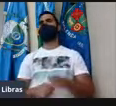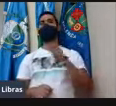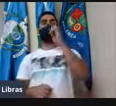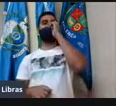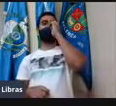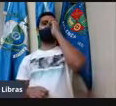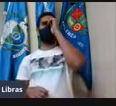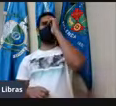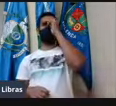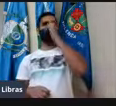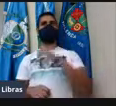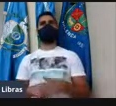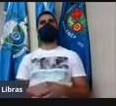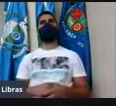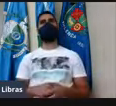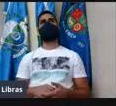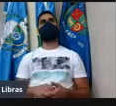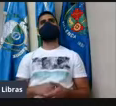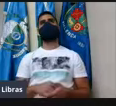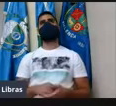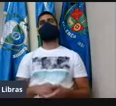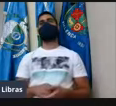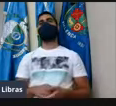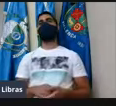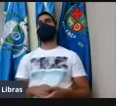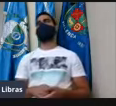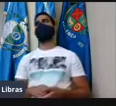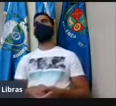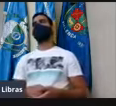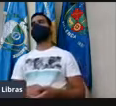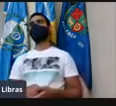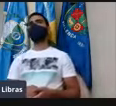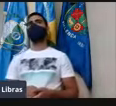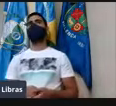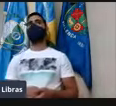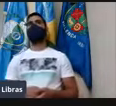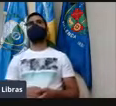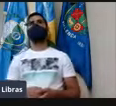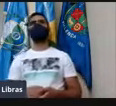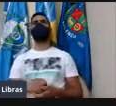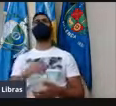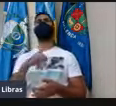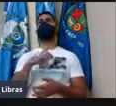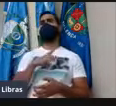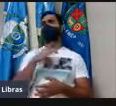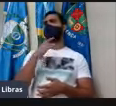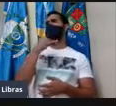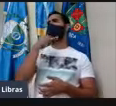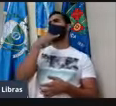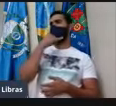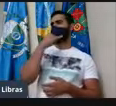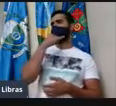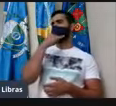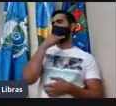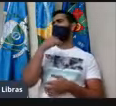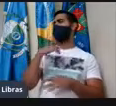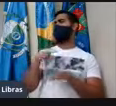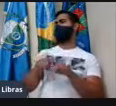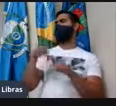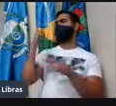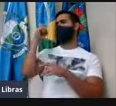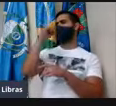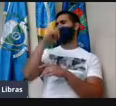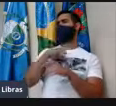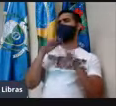A gente vai ter uma dificuldade muito grande. Haja vista, vou citar um exemplo aqui da Câmara, que nós temos